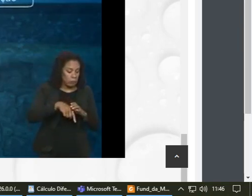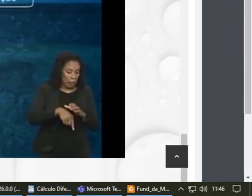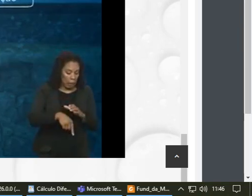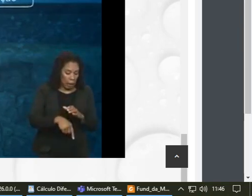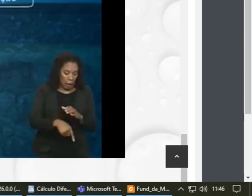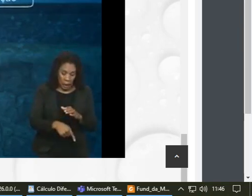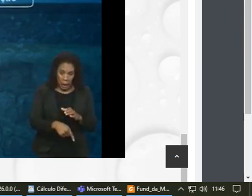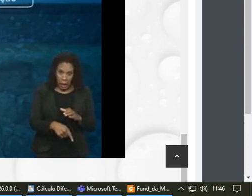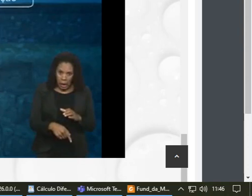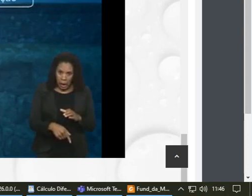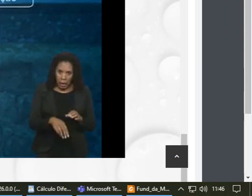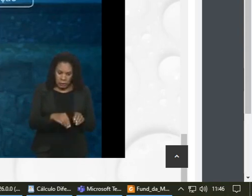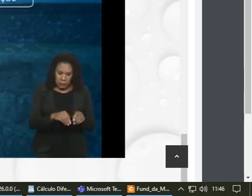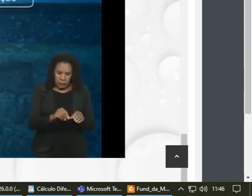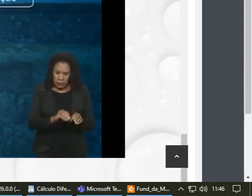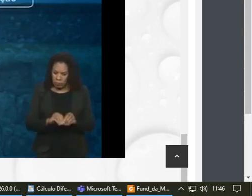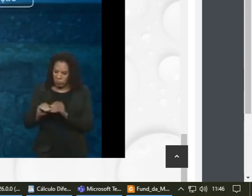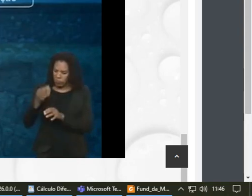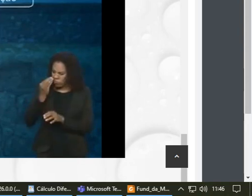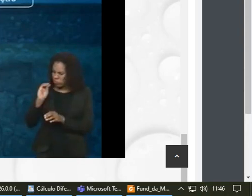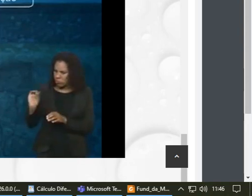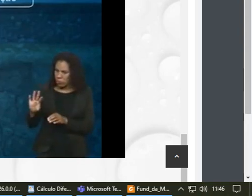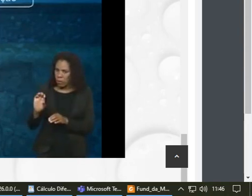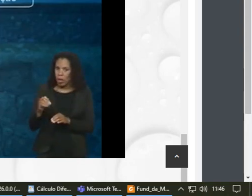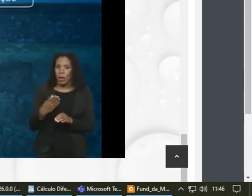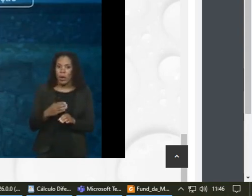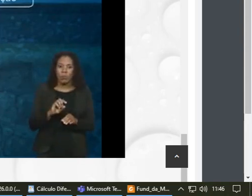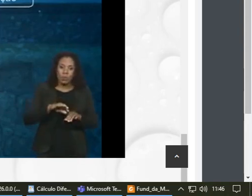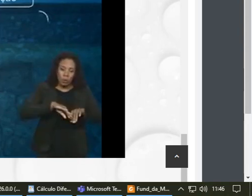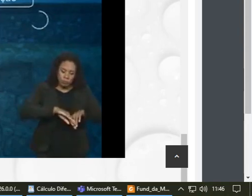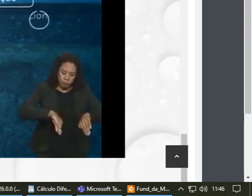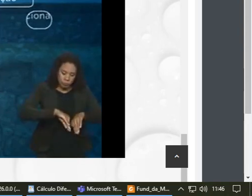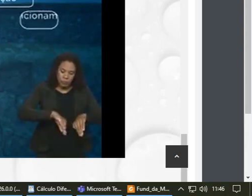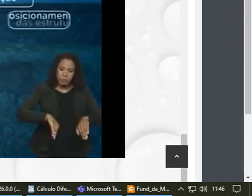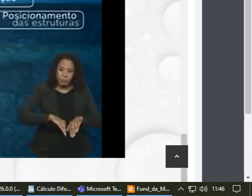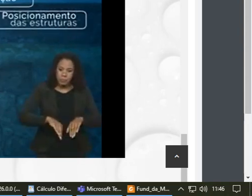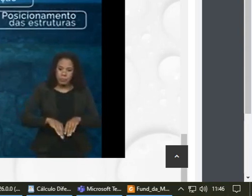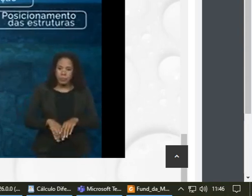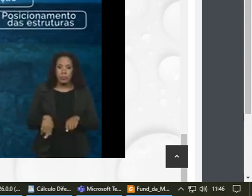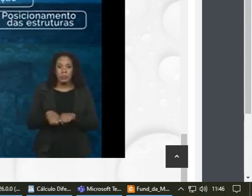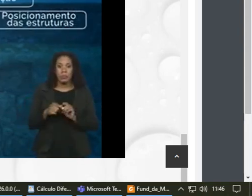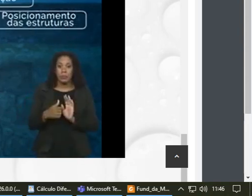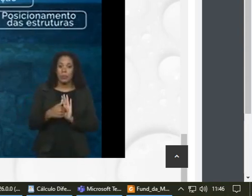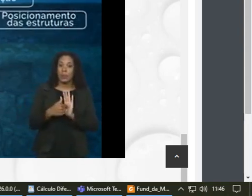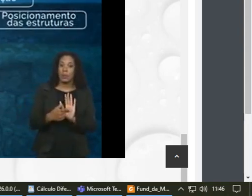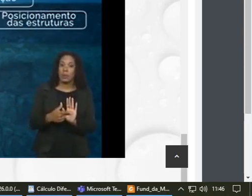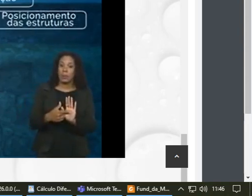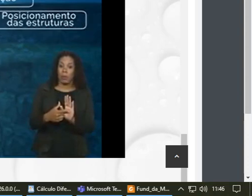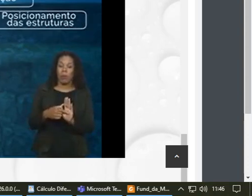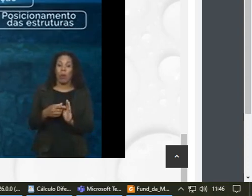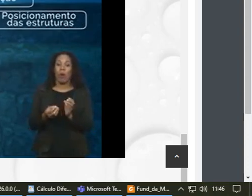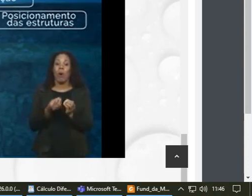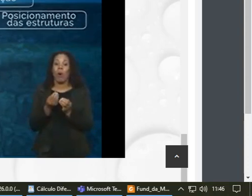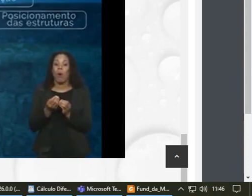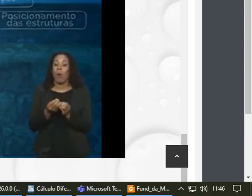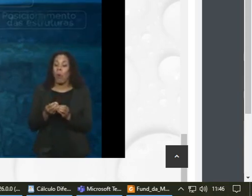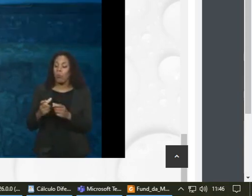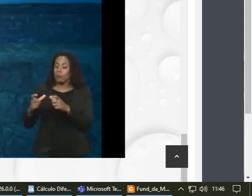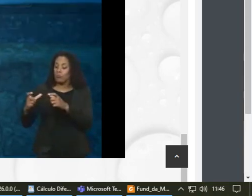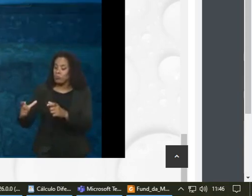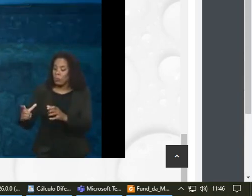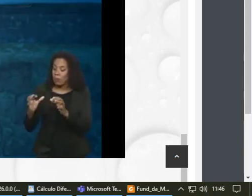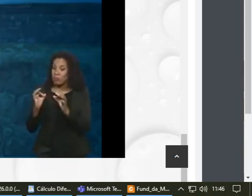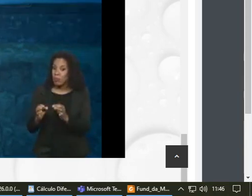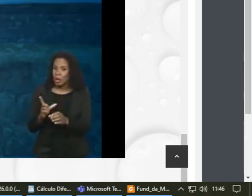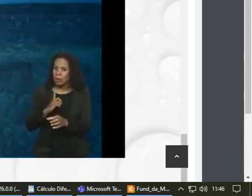mecanismos de estabilização dos maciços. E, se for preciso, ele ainda indica o melhor local para o posicionamento das estruturas da obra.